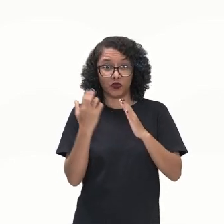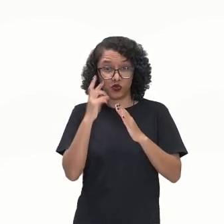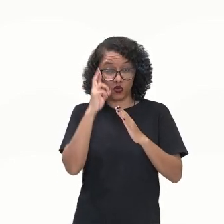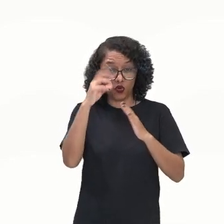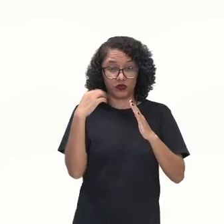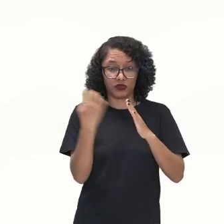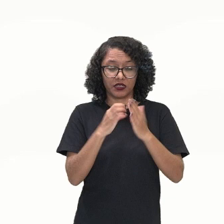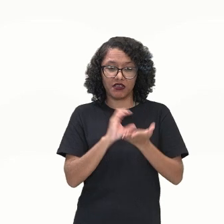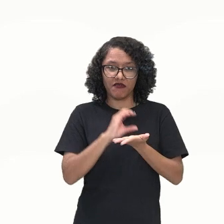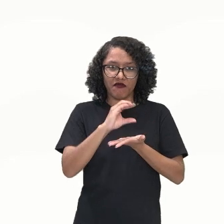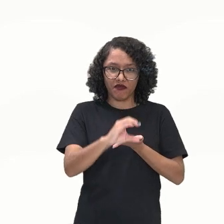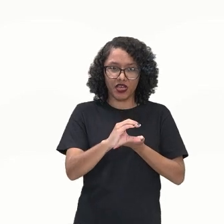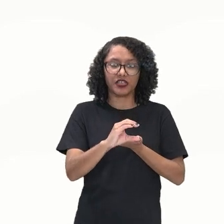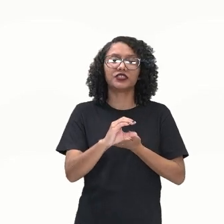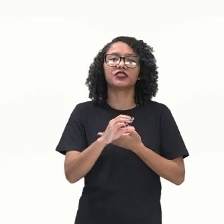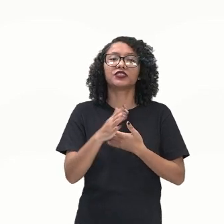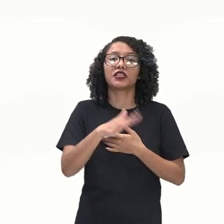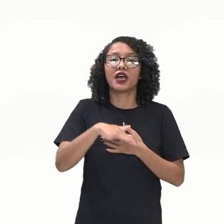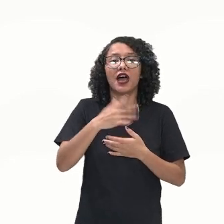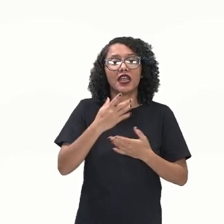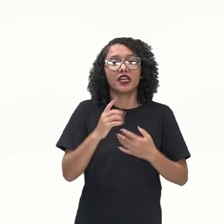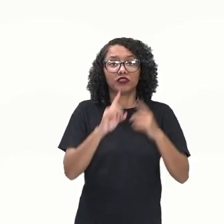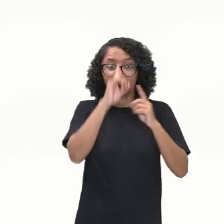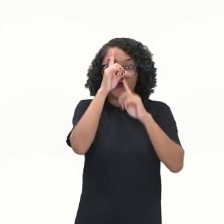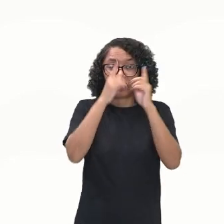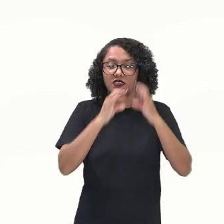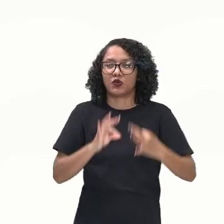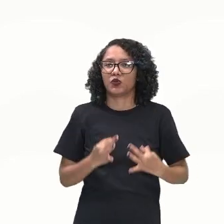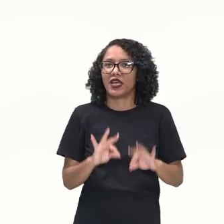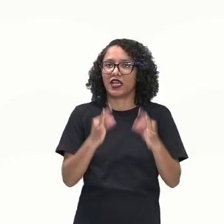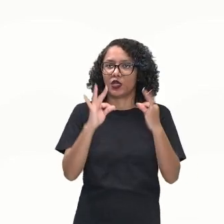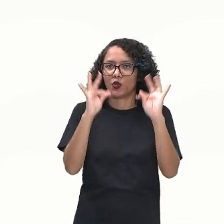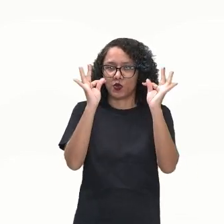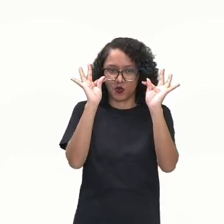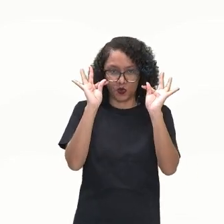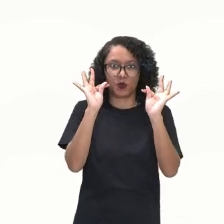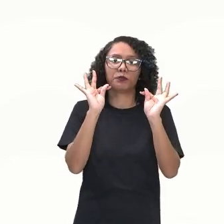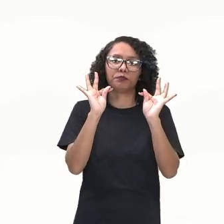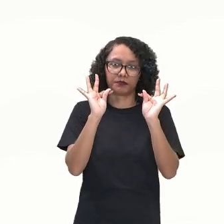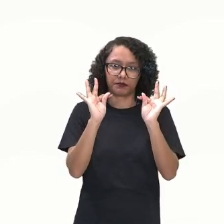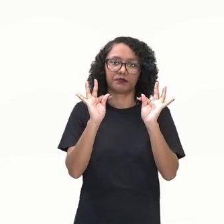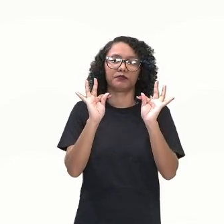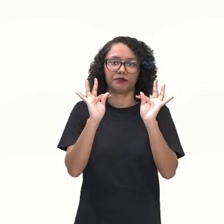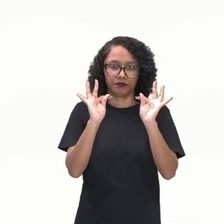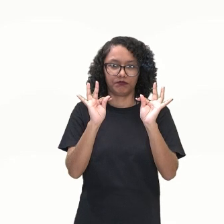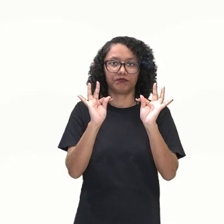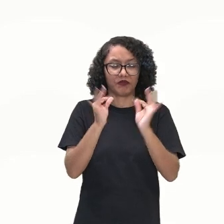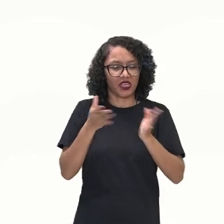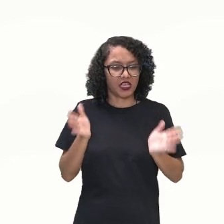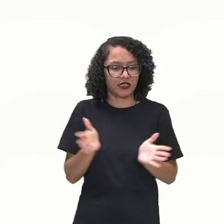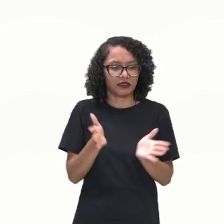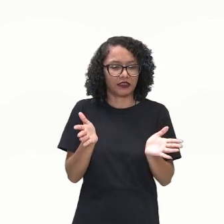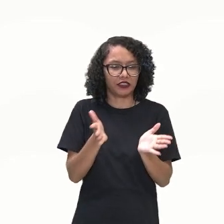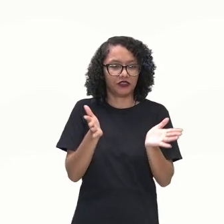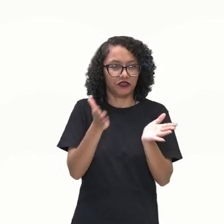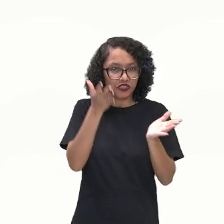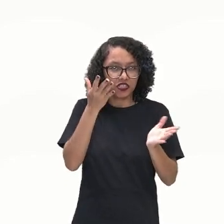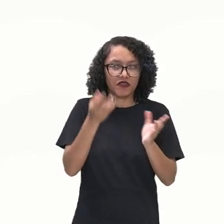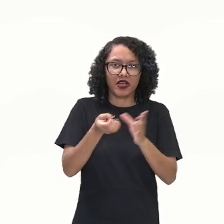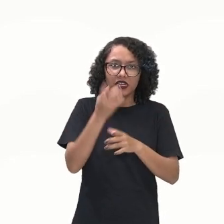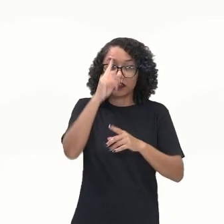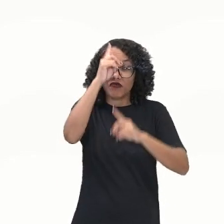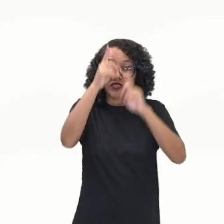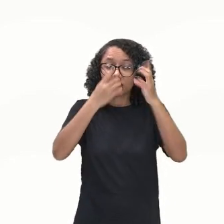em inovações tecnológicas. Então, eles vão incentivar novas